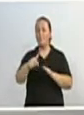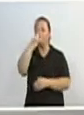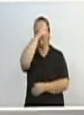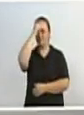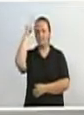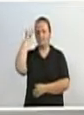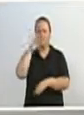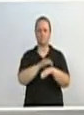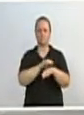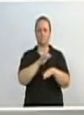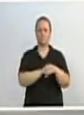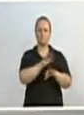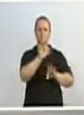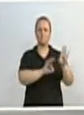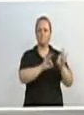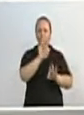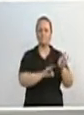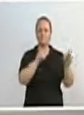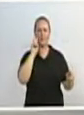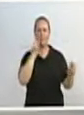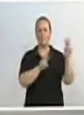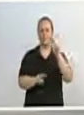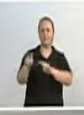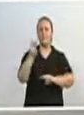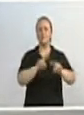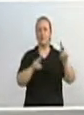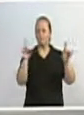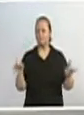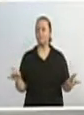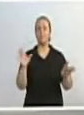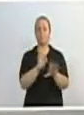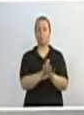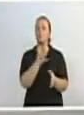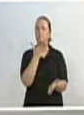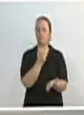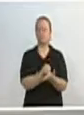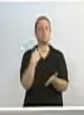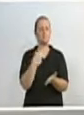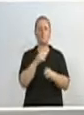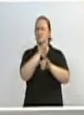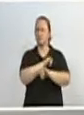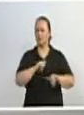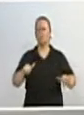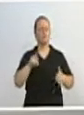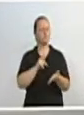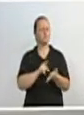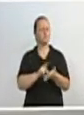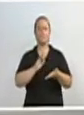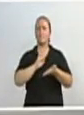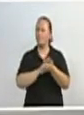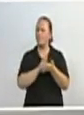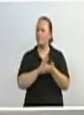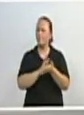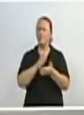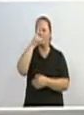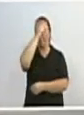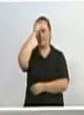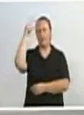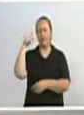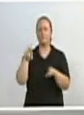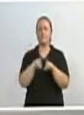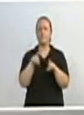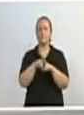a mesma, tem a sua visão, e muito bem feita. Aqui tem que registrar e parabenizar o Executivo, o Prefeito Napoleão, a Secretaria de Desenvolvimento Econômico,